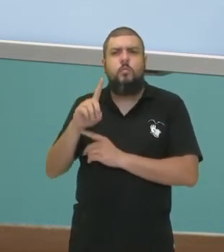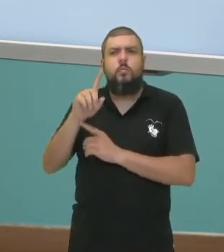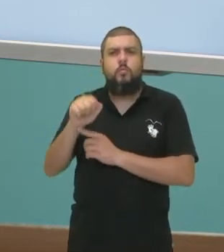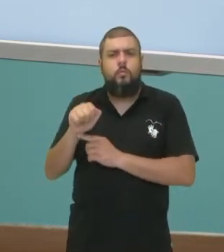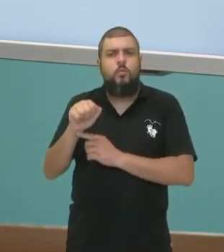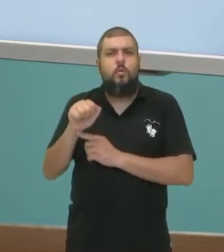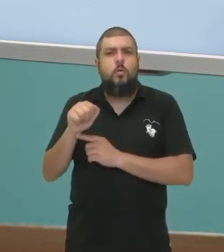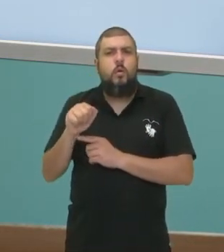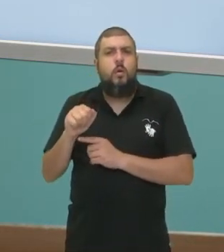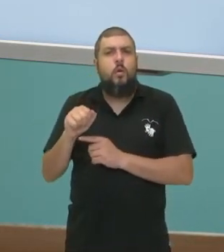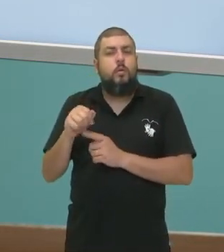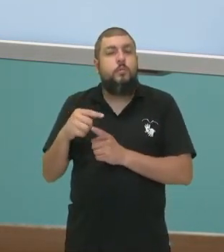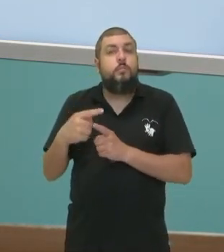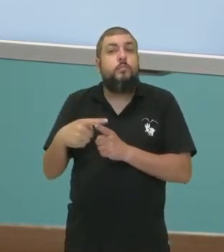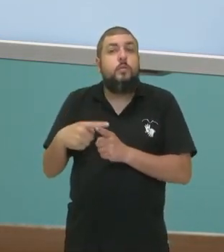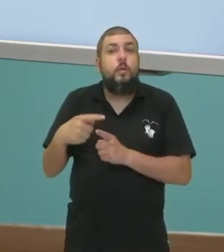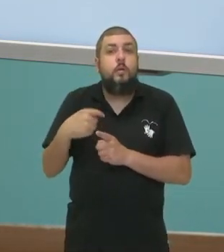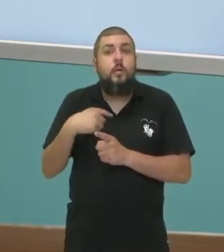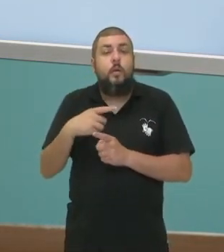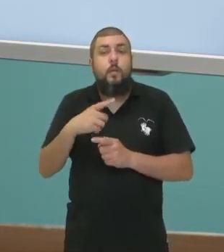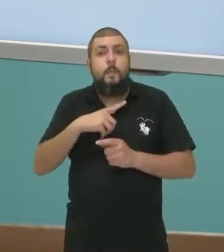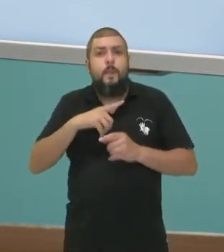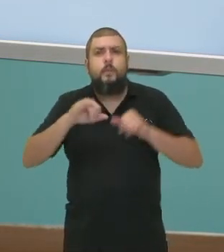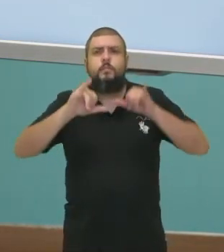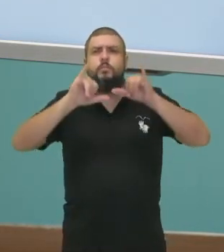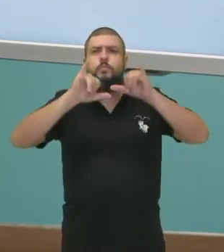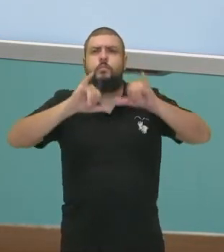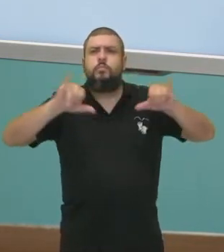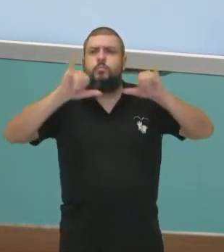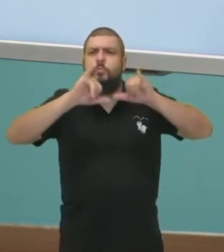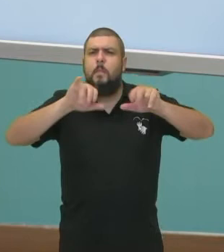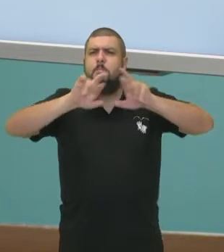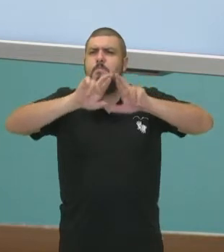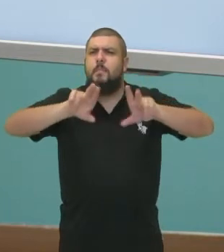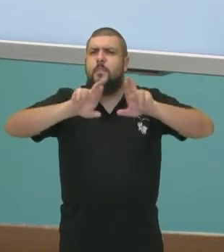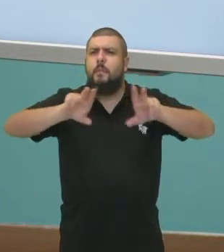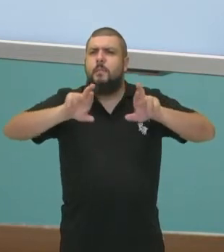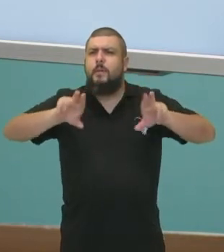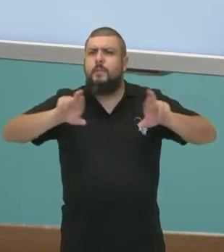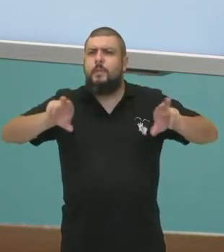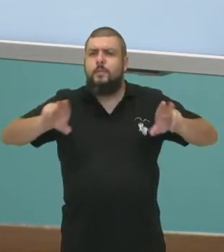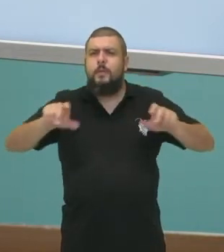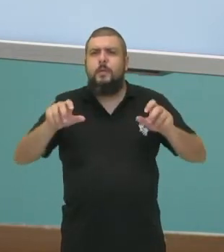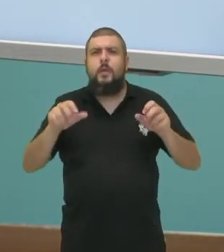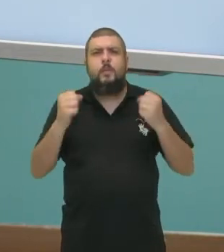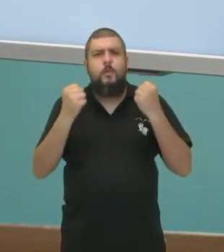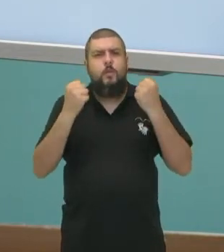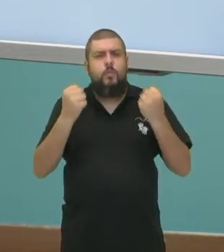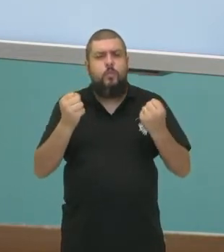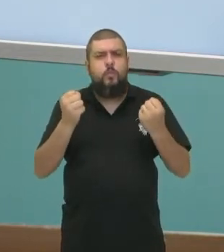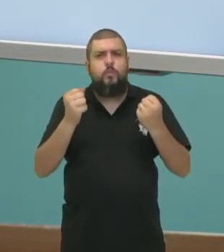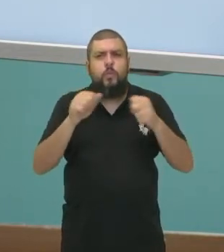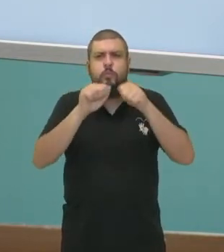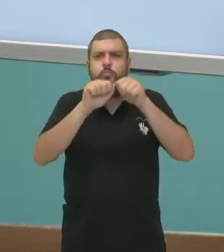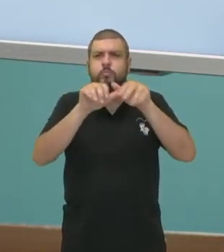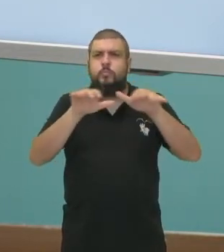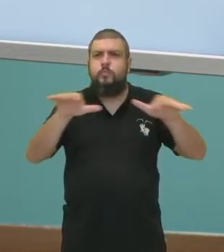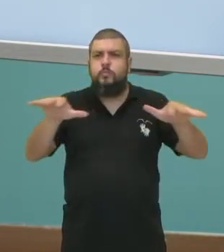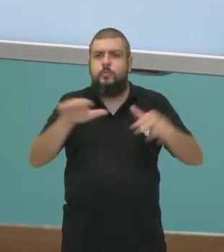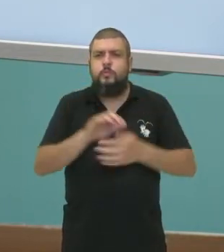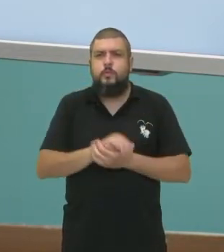uma diversidade, uma diversidade publicitária para eles, né? Em volta